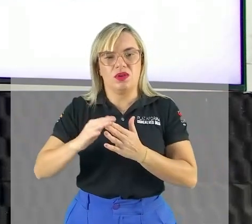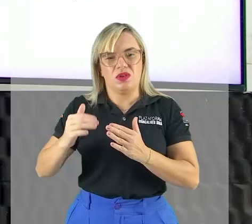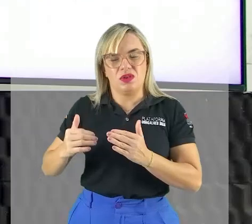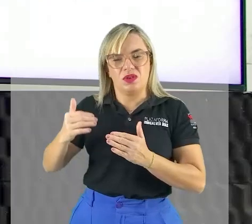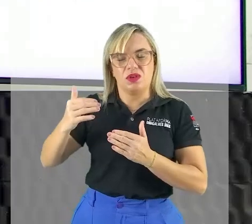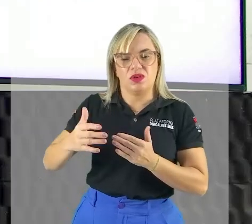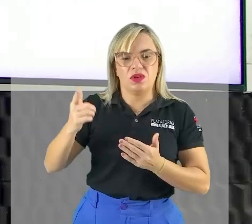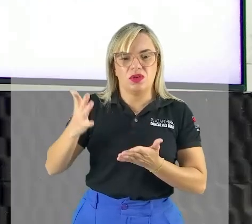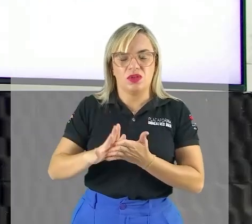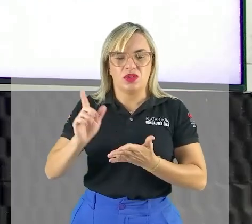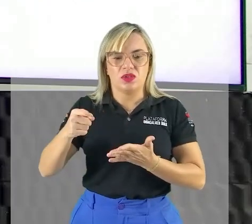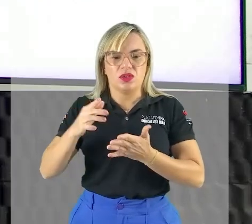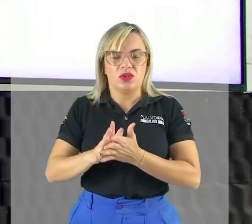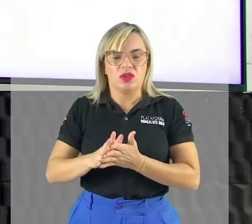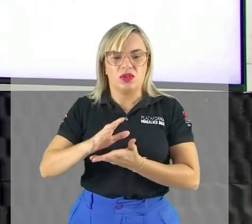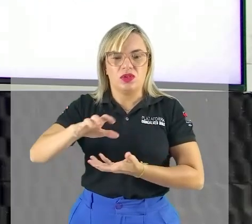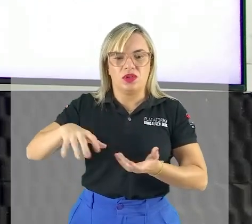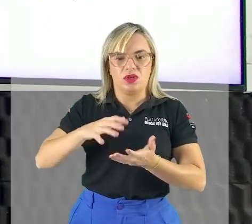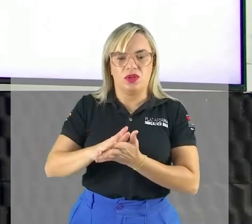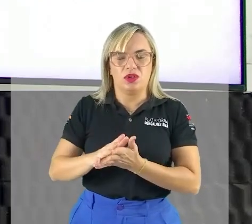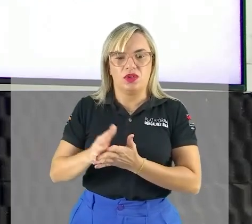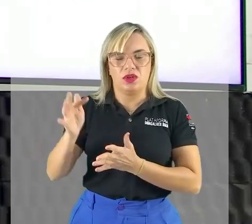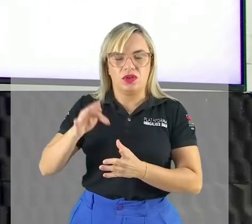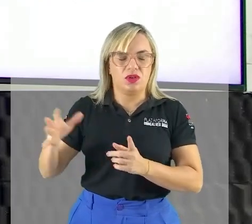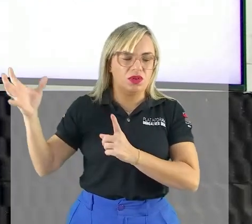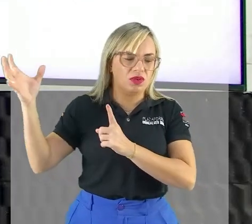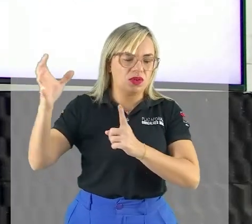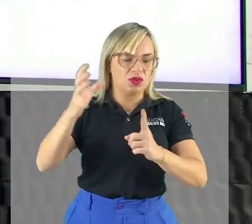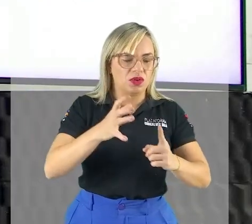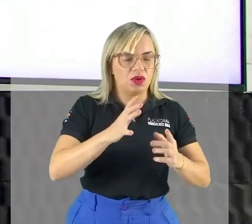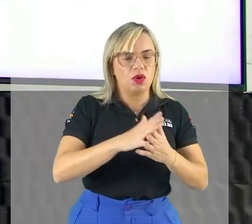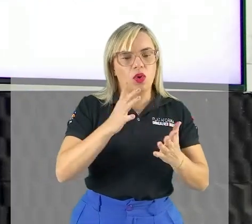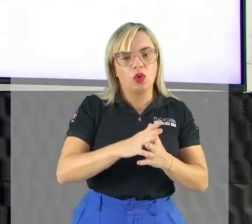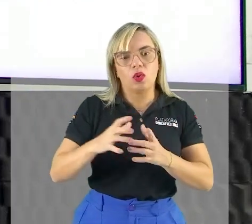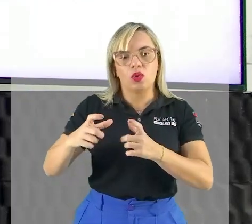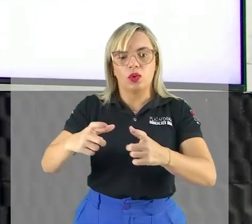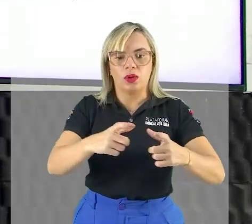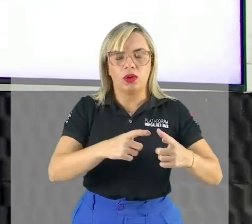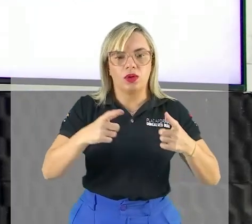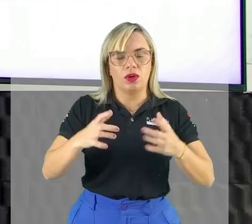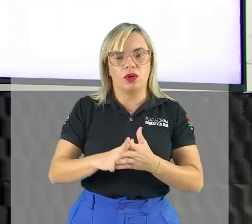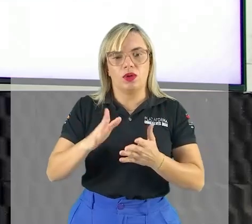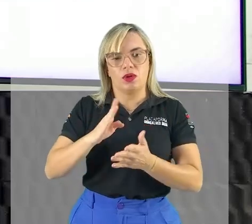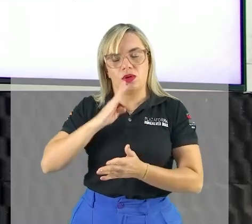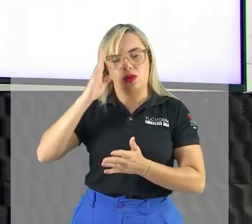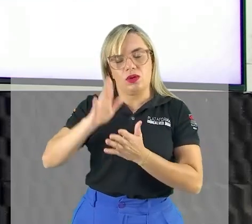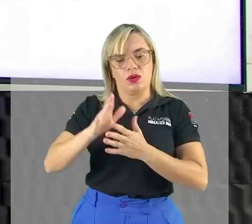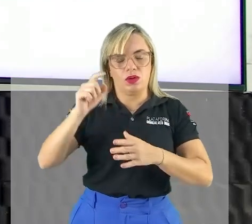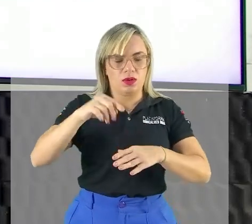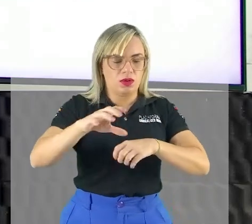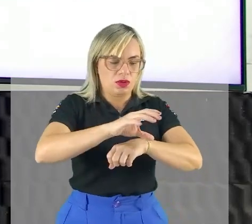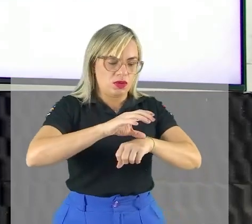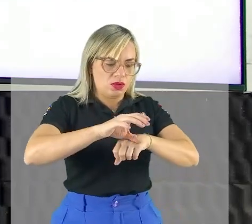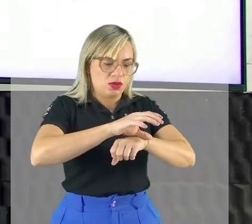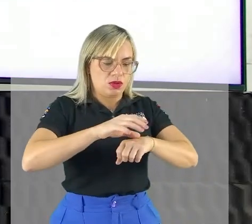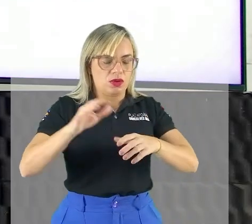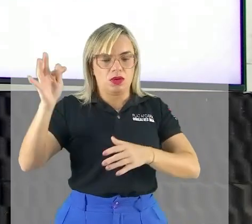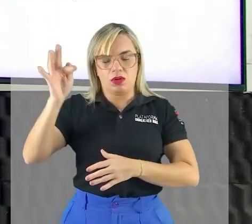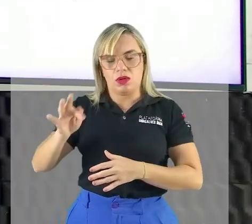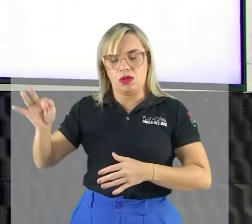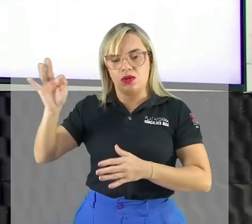além né do território Frances porque ela vai avançar para outros lugares mas uns pontos principais é a constituição Francesa